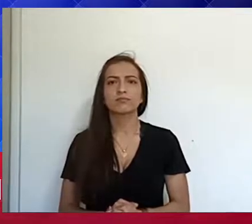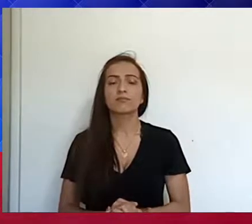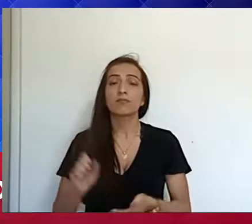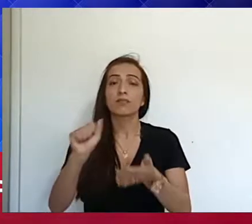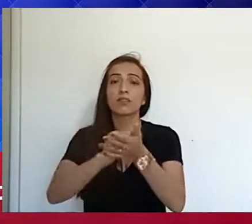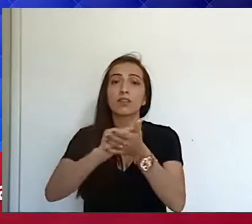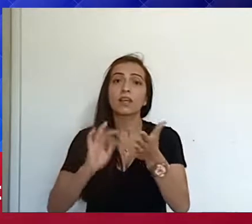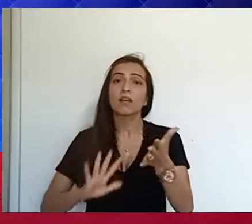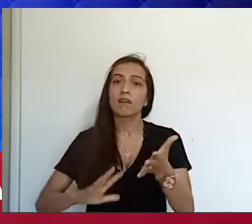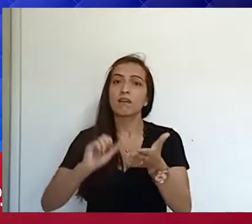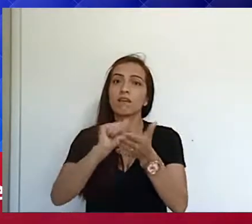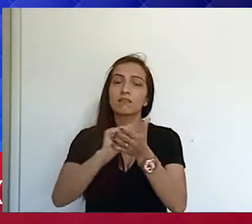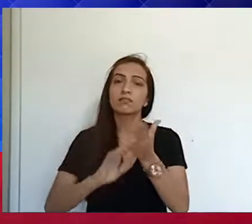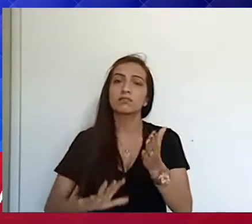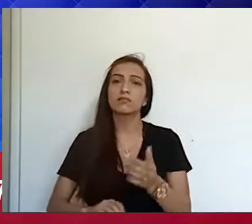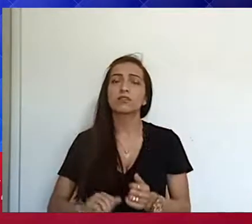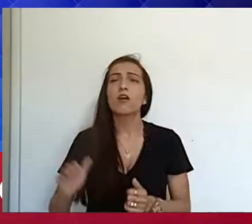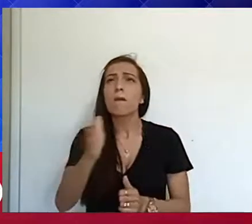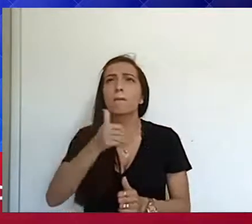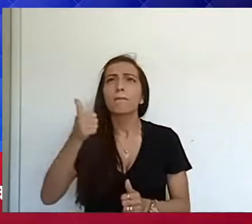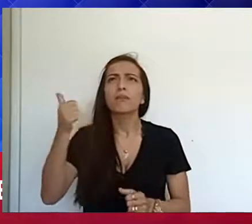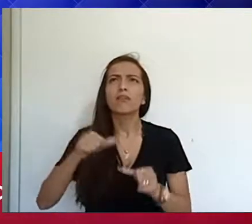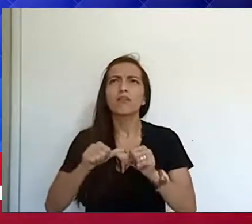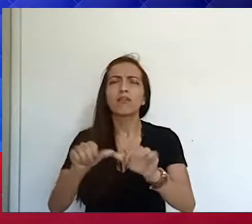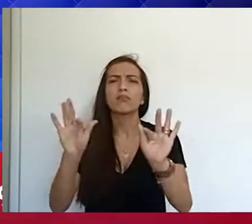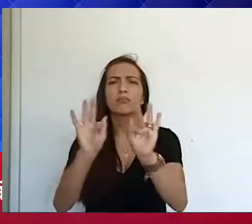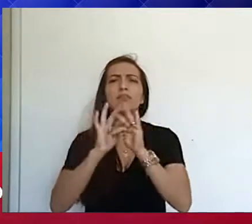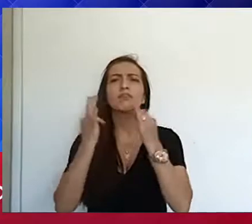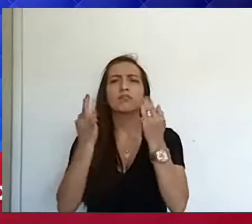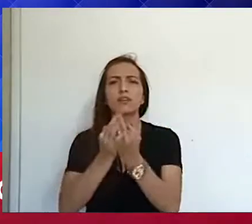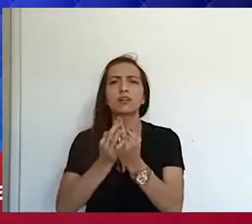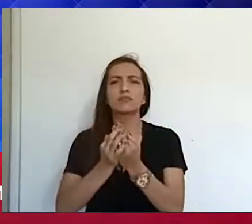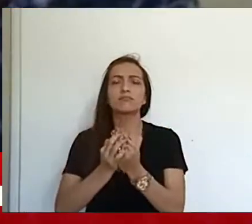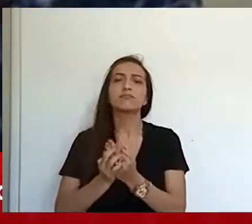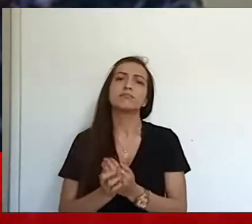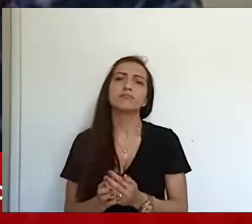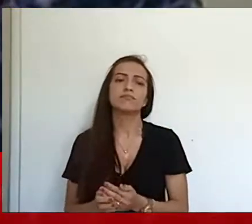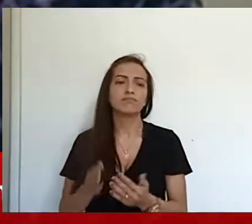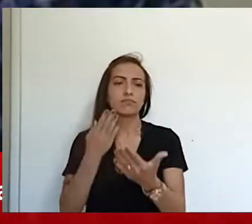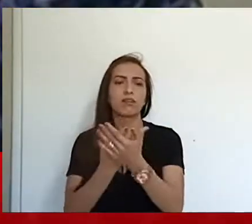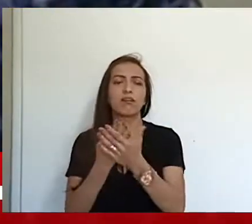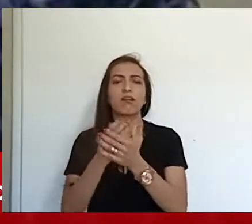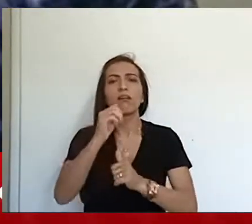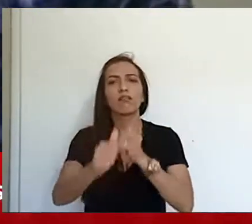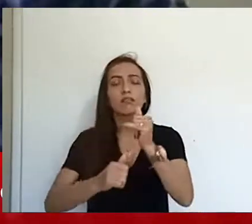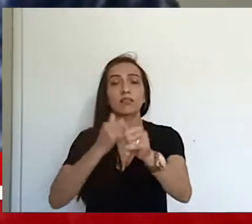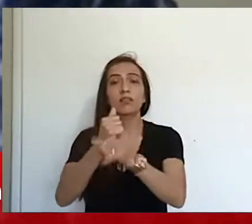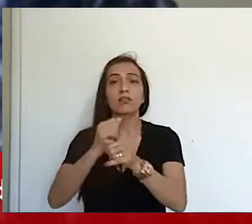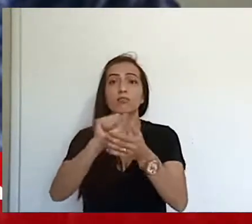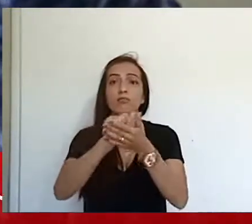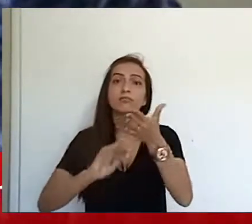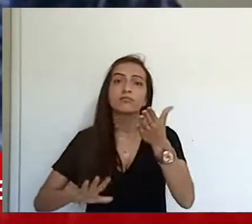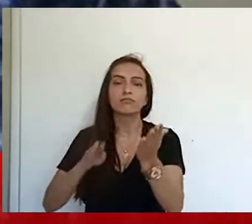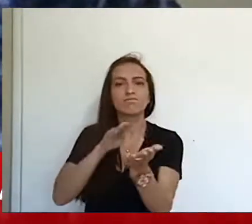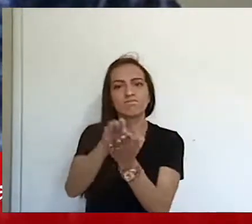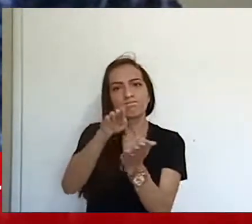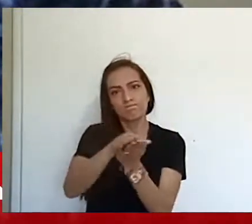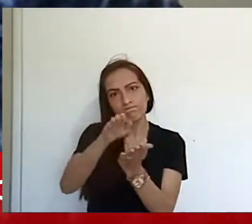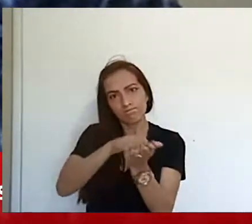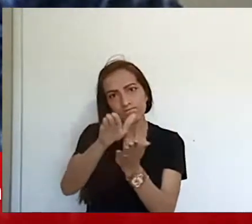o que é que ficaria melhor para a família, né? Seria aulas virtuais ou atividades impressas. Então, as